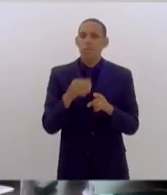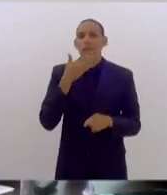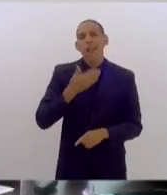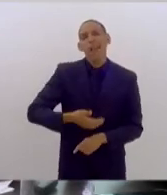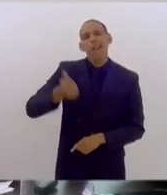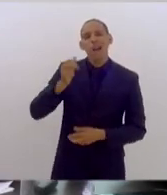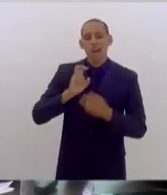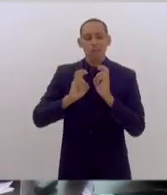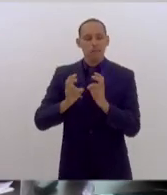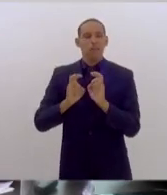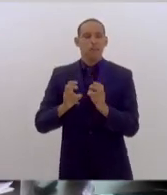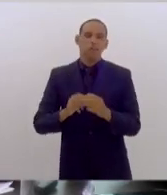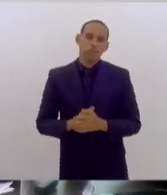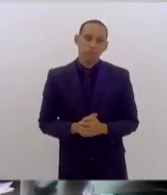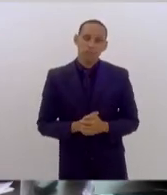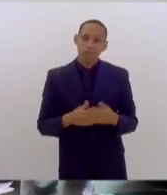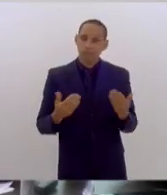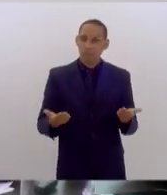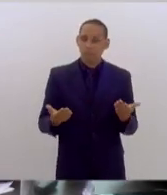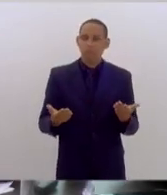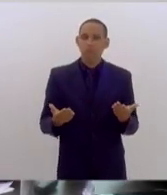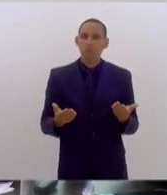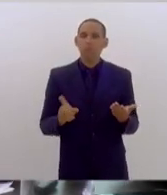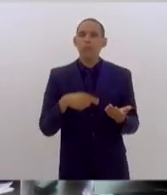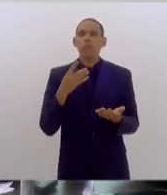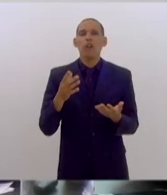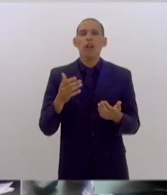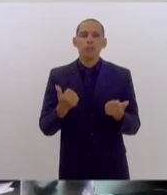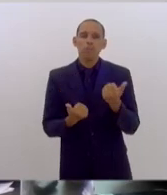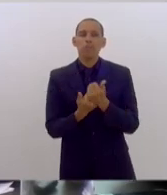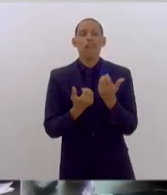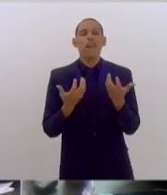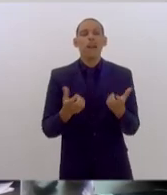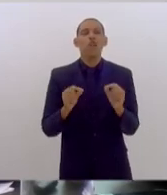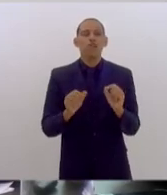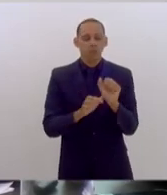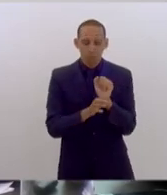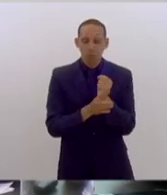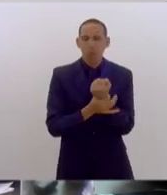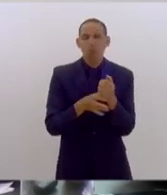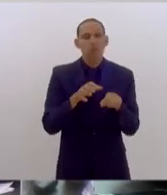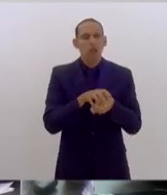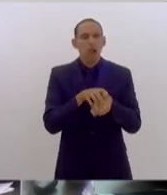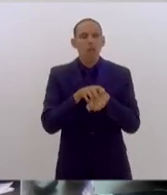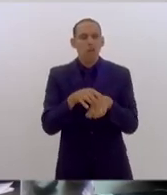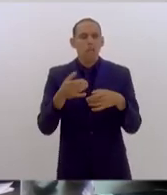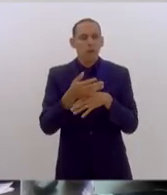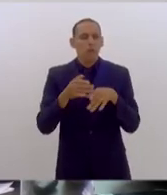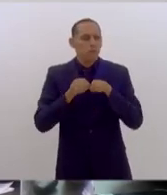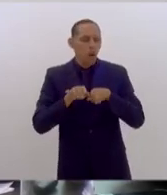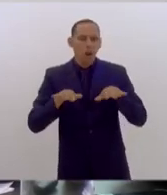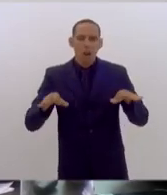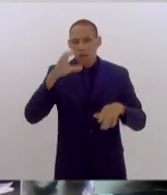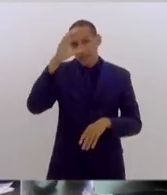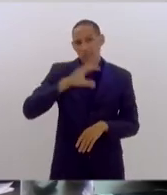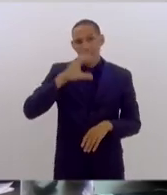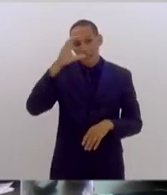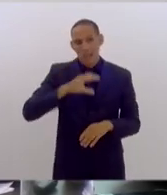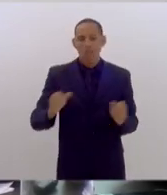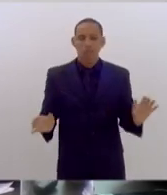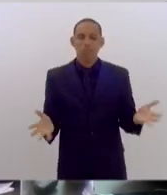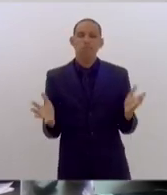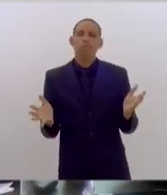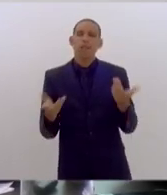melhoria do transporte rodoviário de passageiros com isso busca-se contribuir para assegurar o o esporte da cidade promover a cidadania e